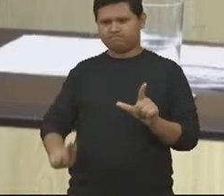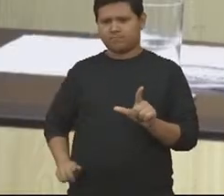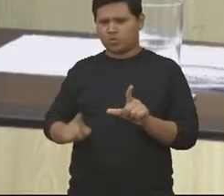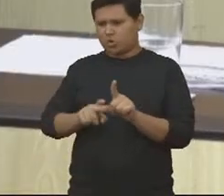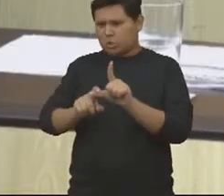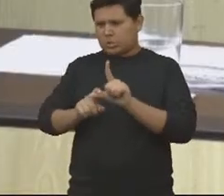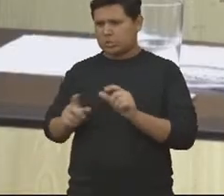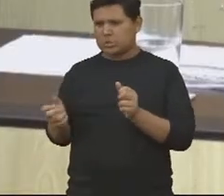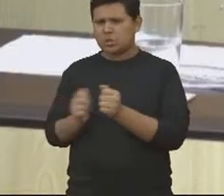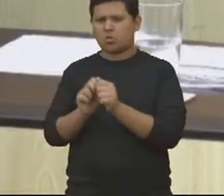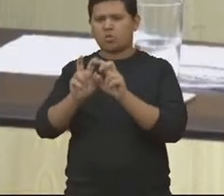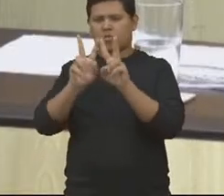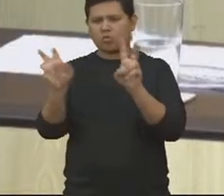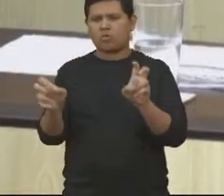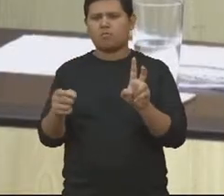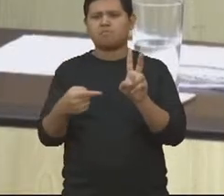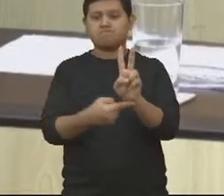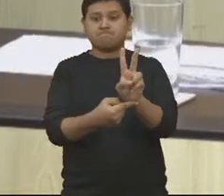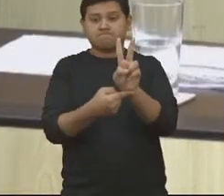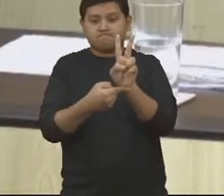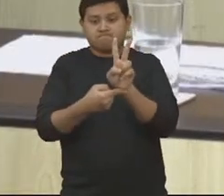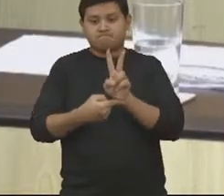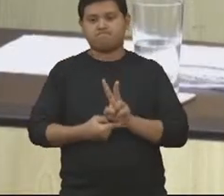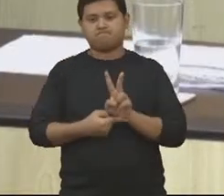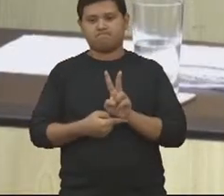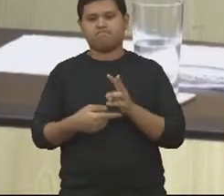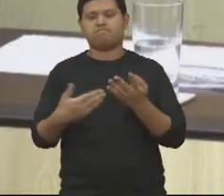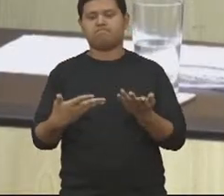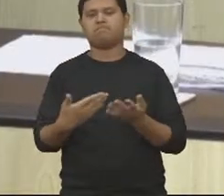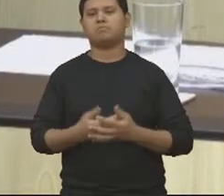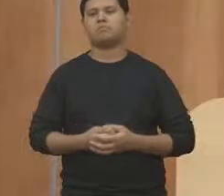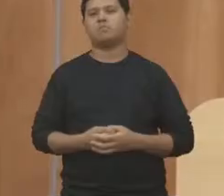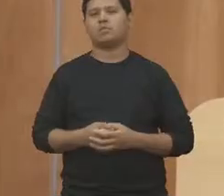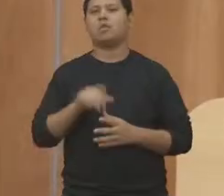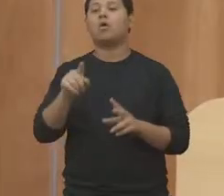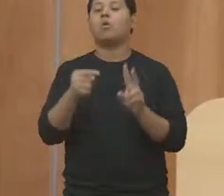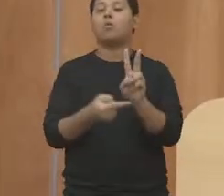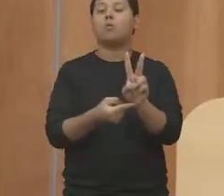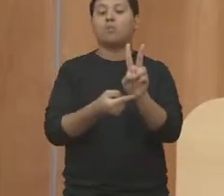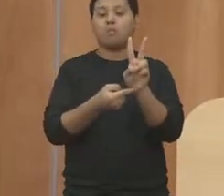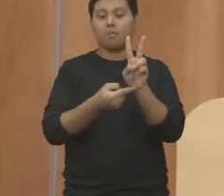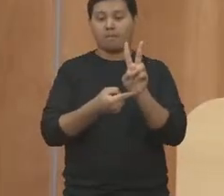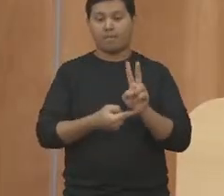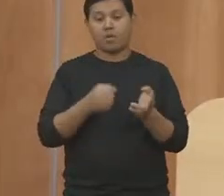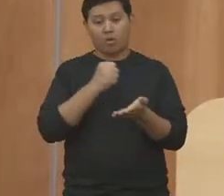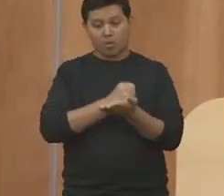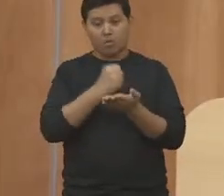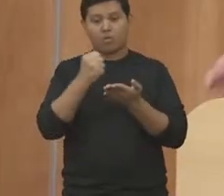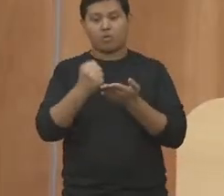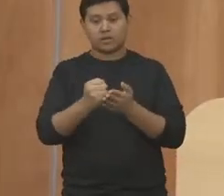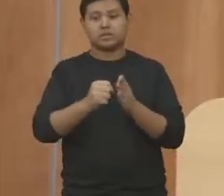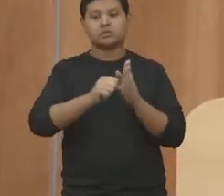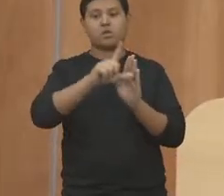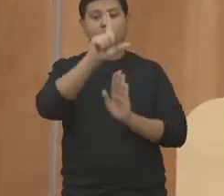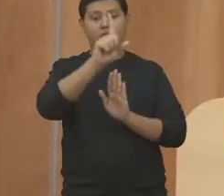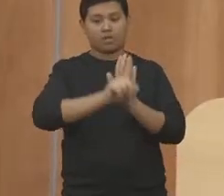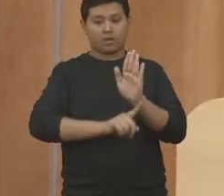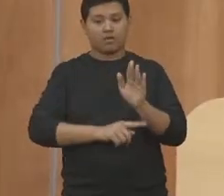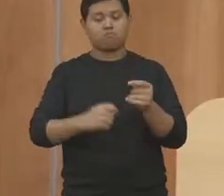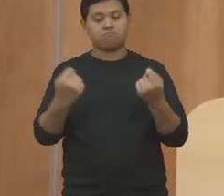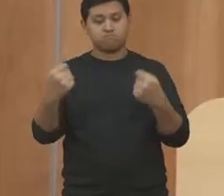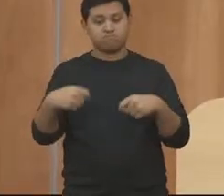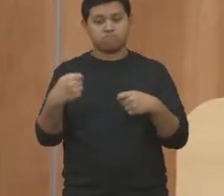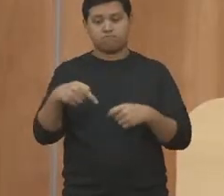de empréstimos? Foi a pergunta dela. O empréstimo ele é uma contratação legal que ele deve passar